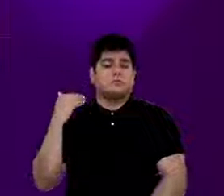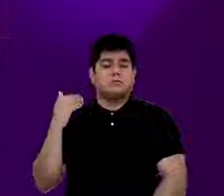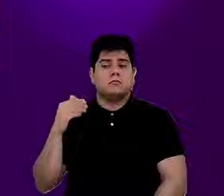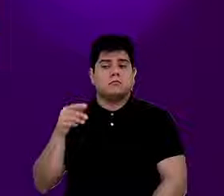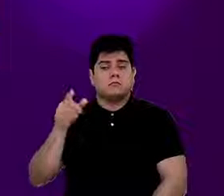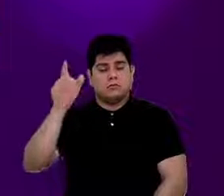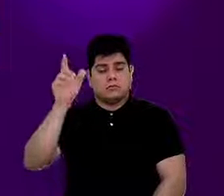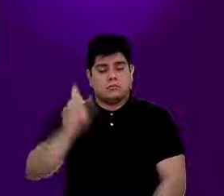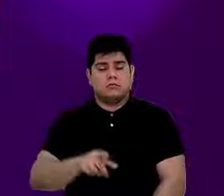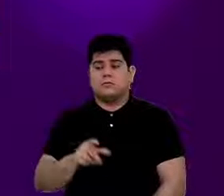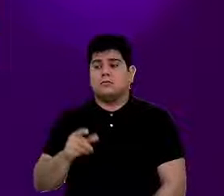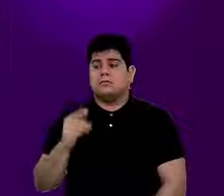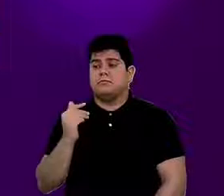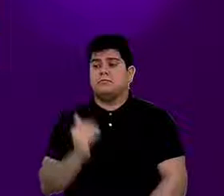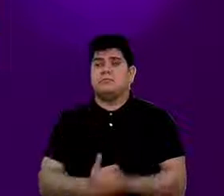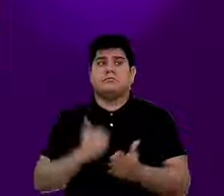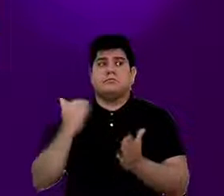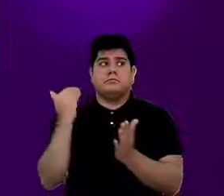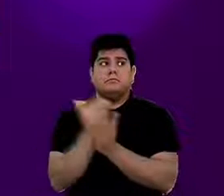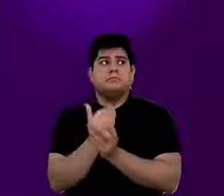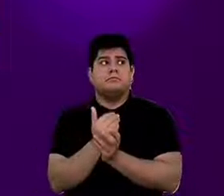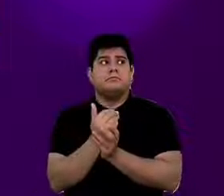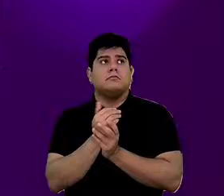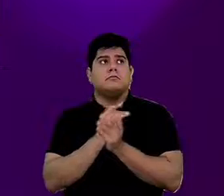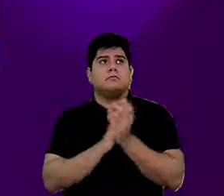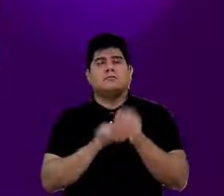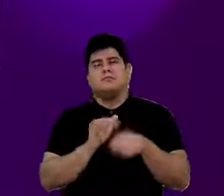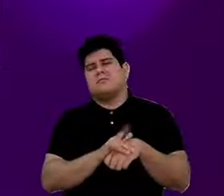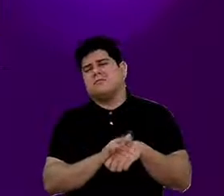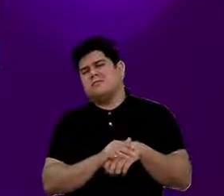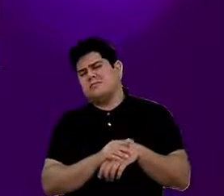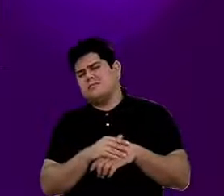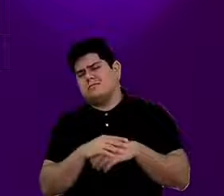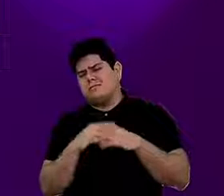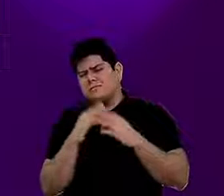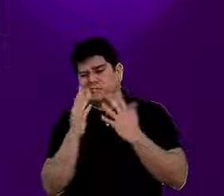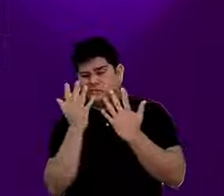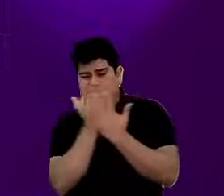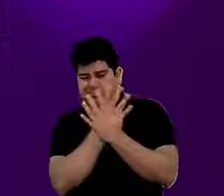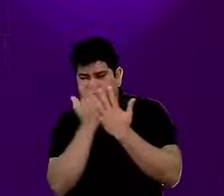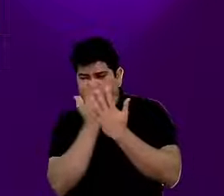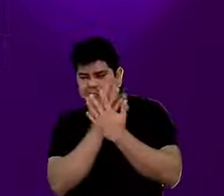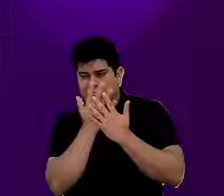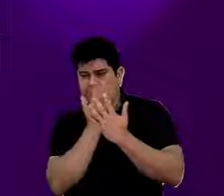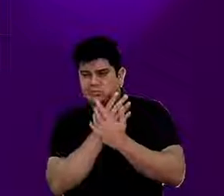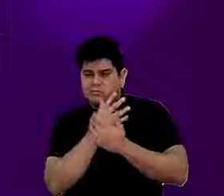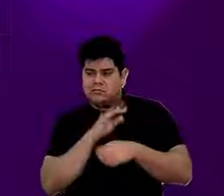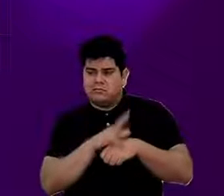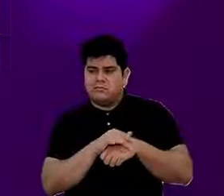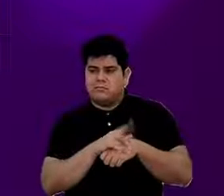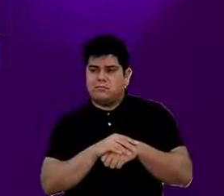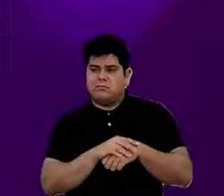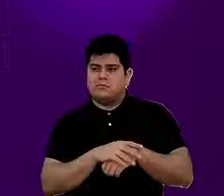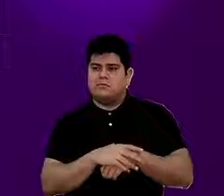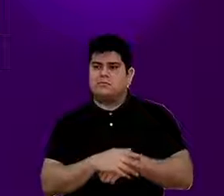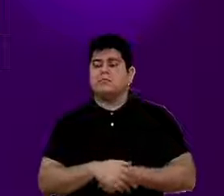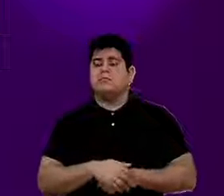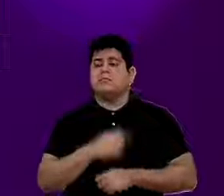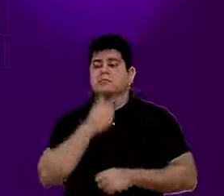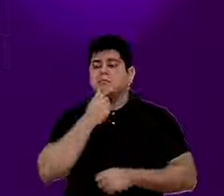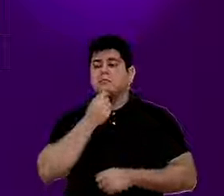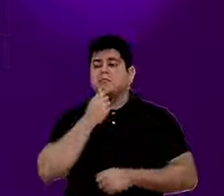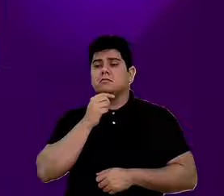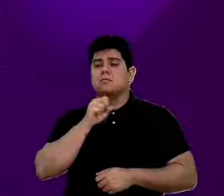pacientes exageravam nas suas simulações de doentes, eles mascaravam-se de enfermo. Na síndrome de Munchausen, é